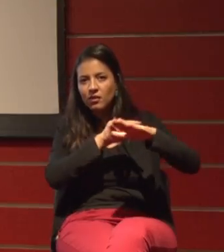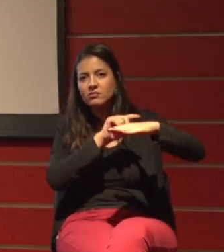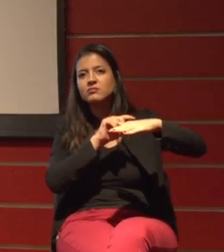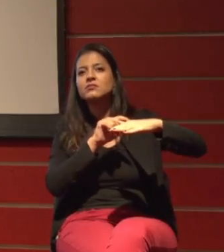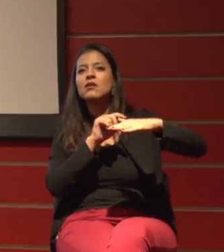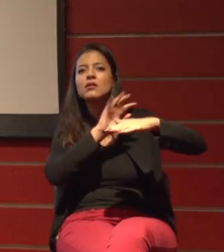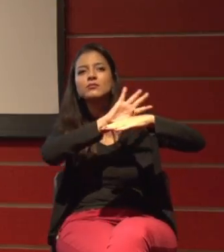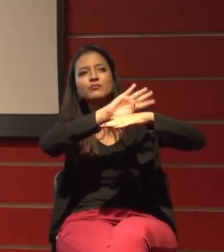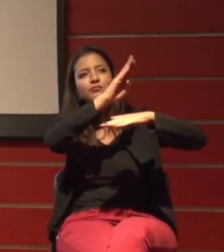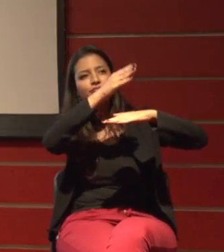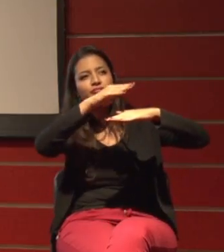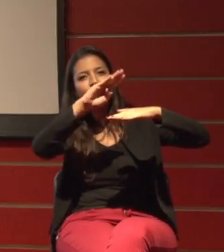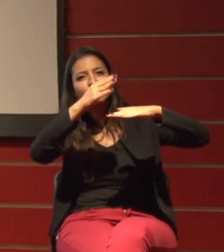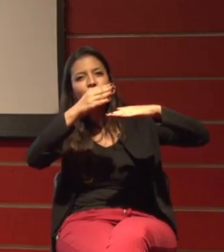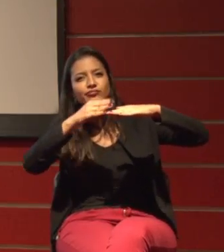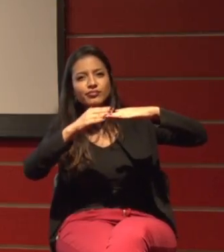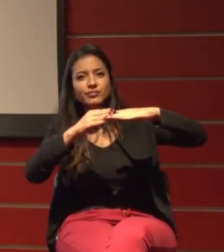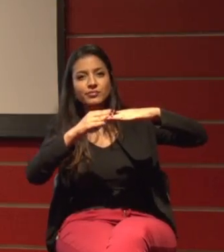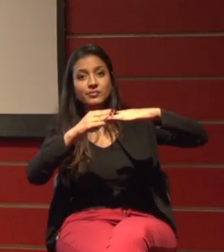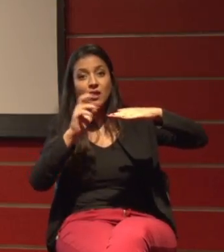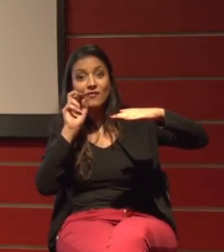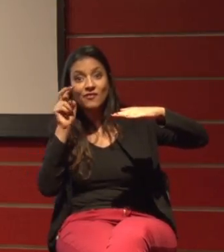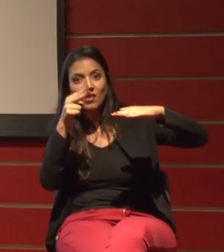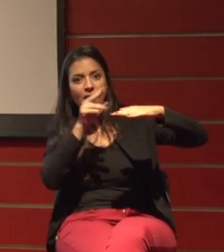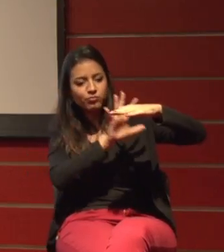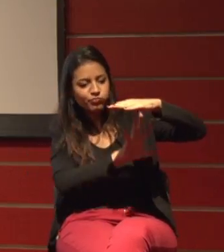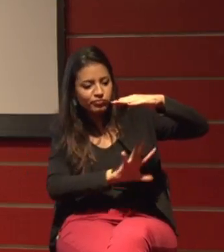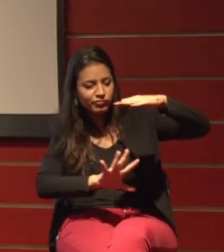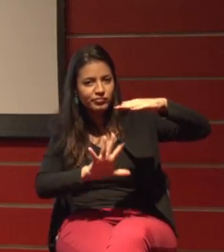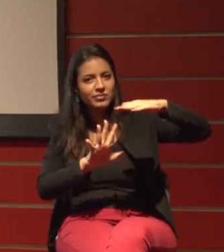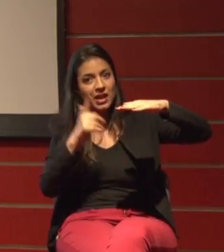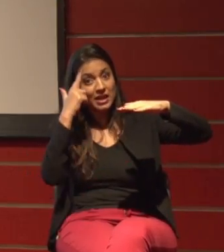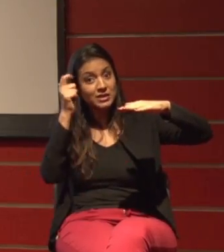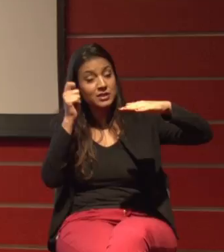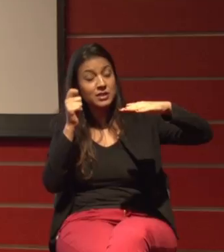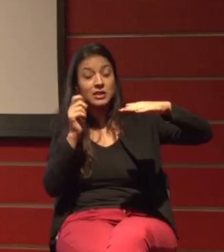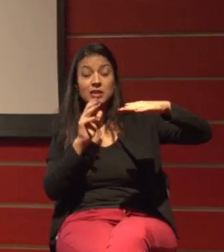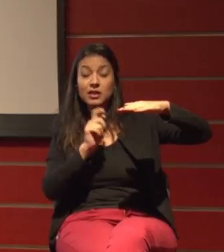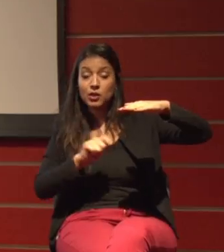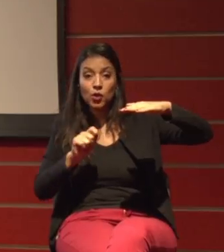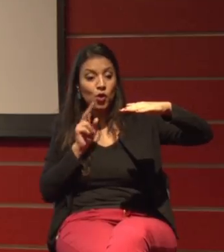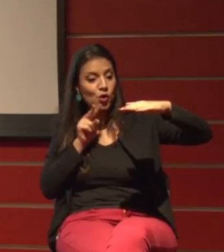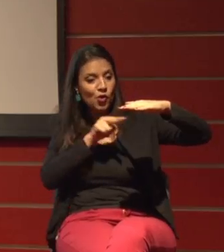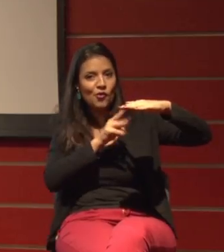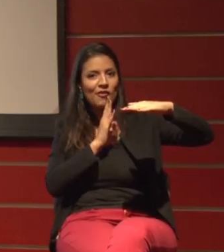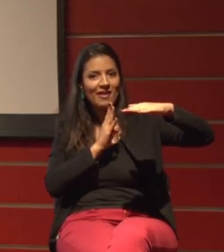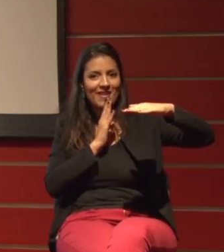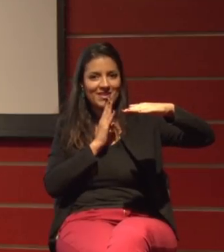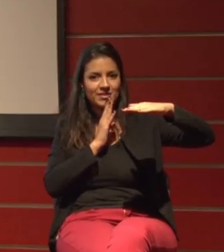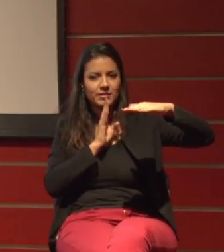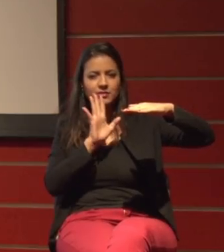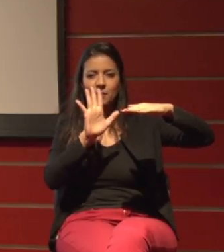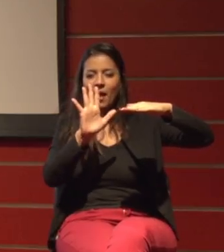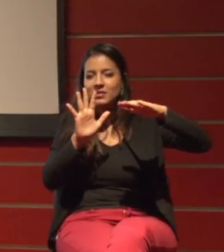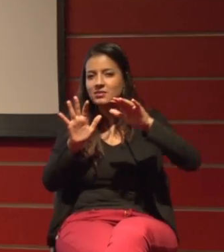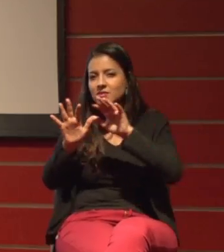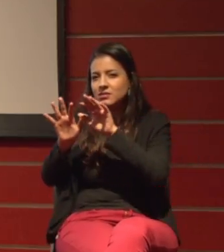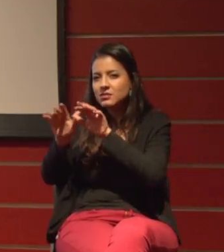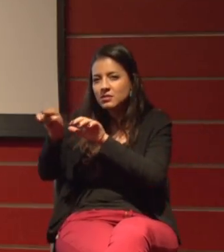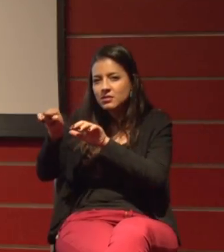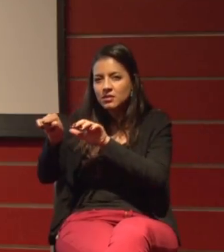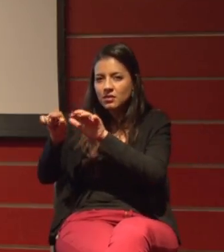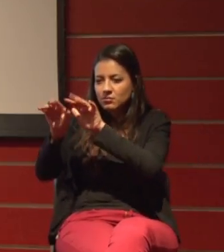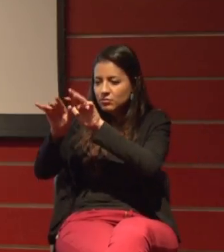porção dele ou seja é aquela coisa que a gente falou nós estamos contando uma história que é um recorte de uma história